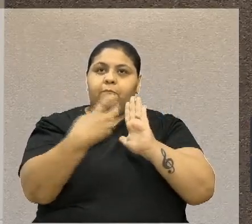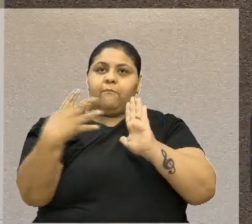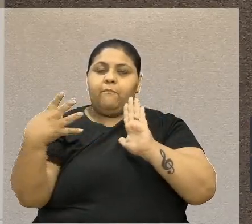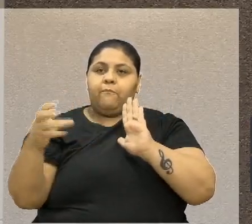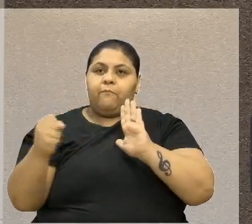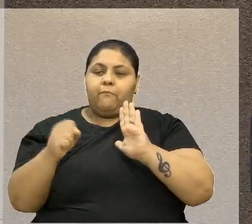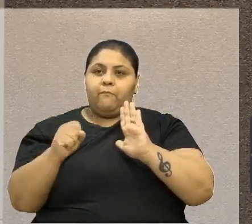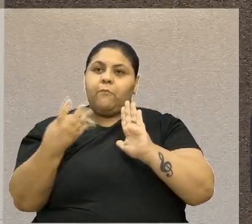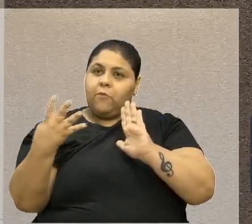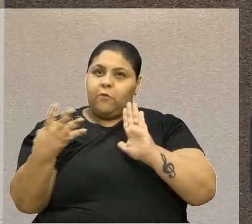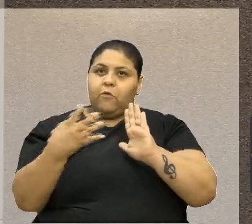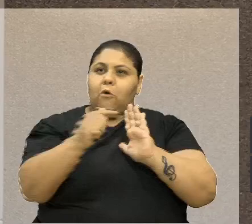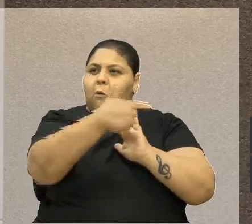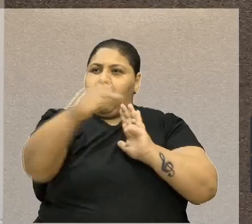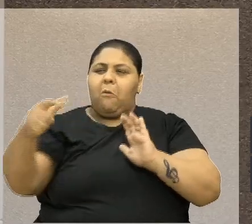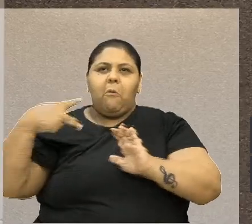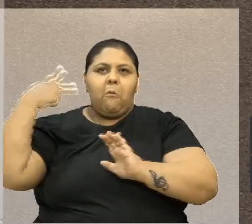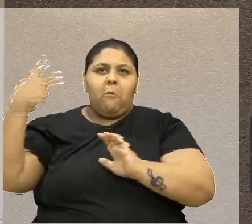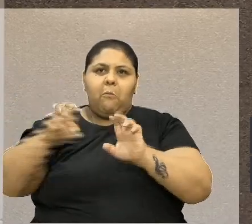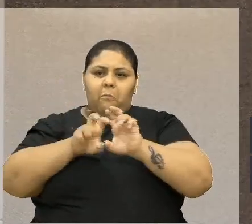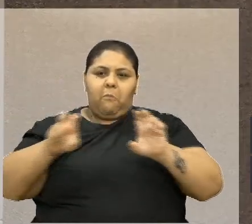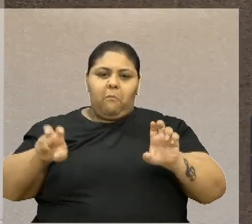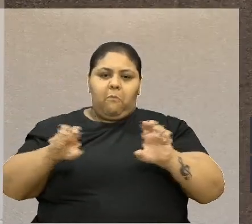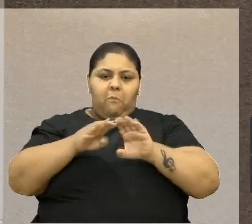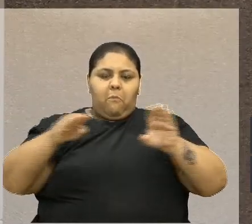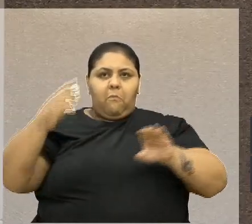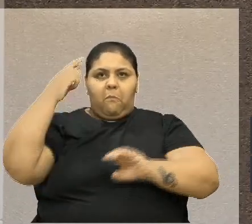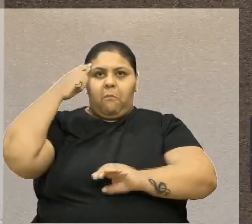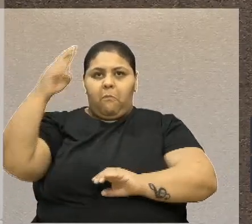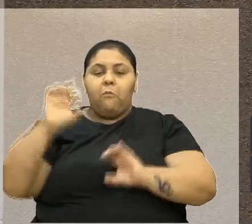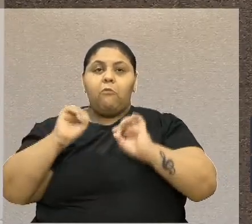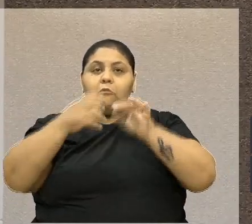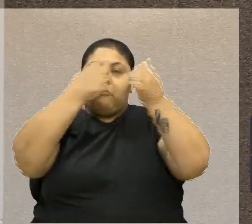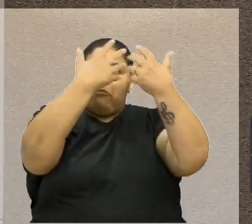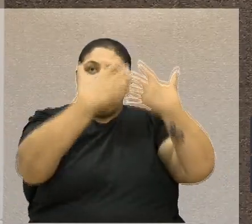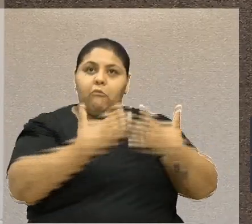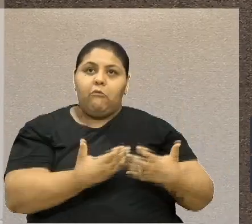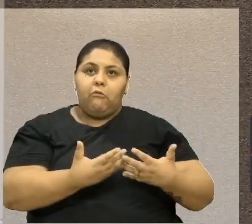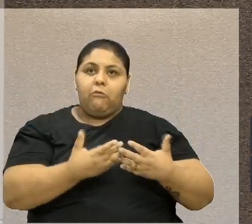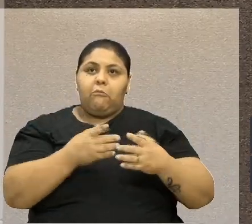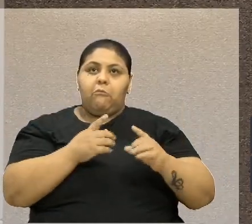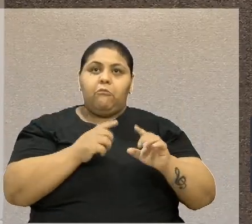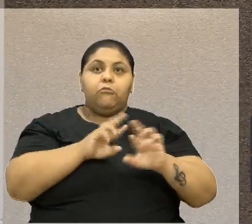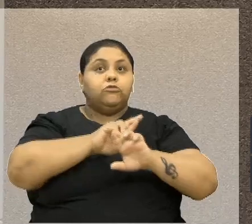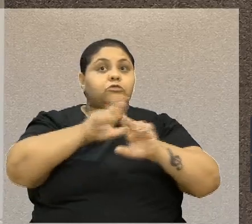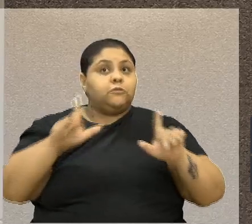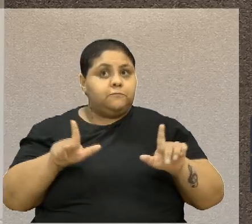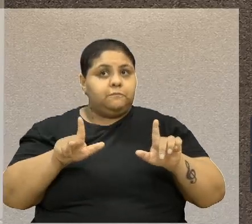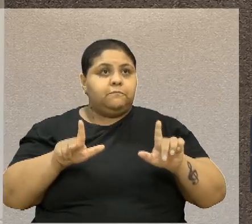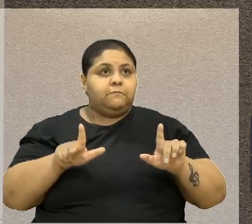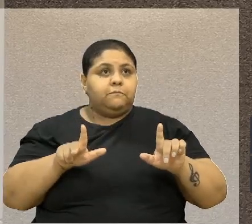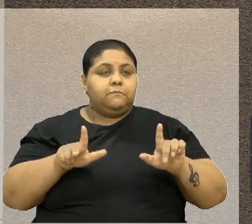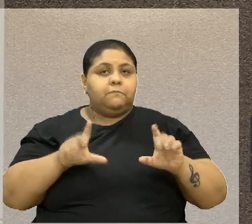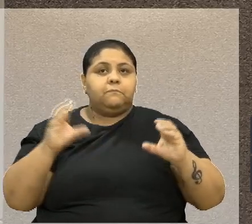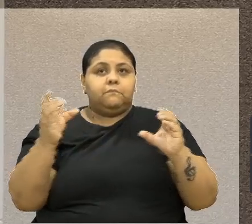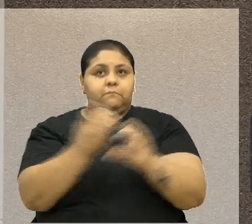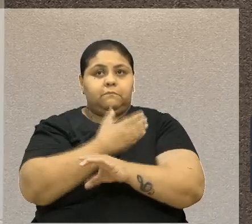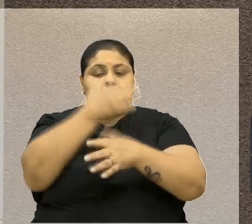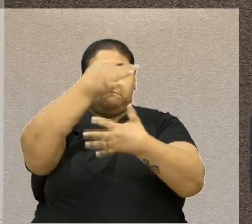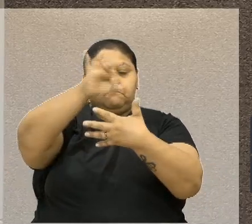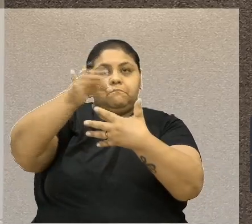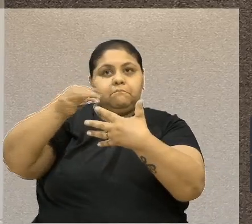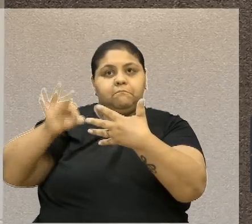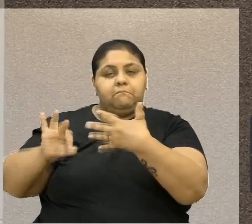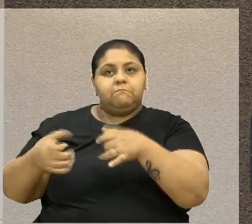qualquer vereador, bancada ou comissão ou mesa diretora, salvo disposição em contrário. Completa os